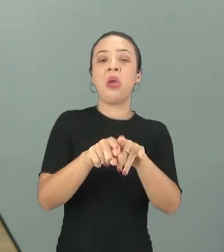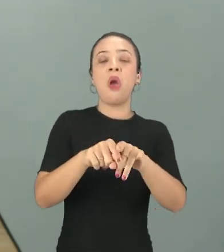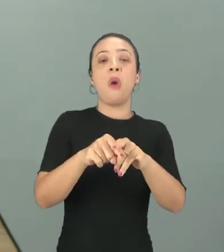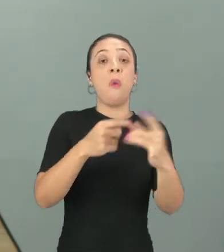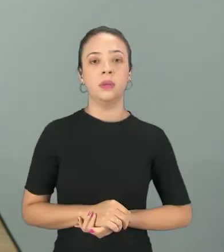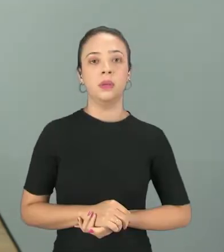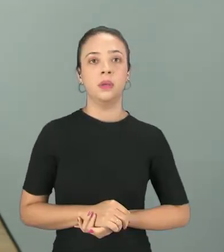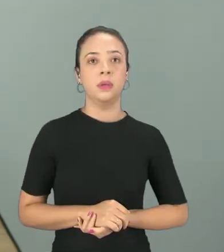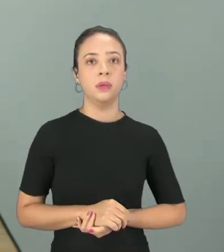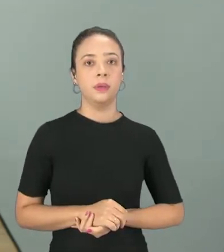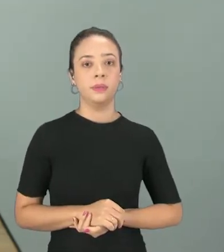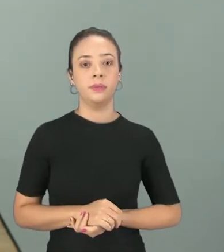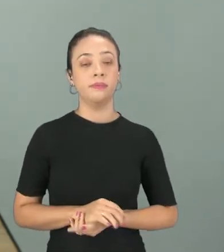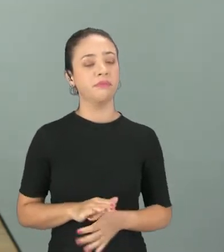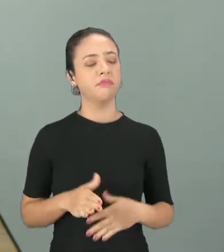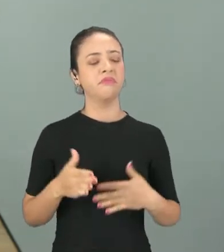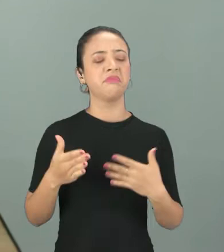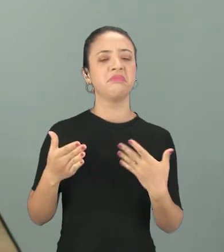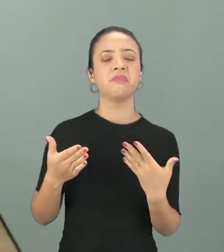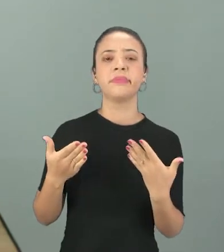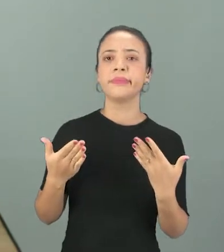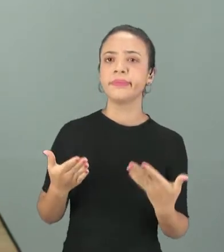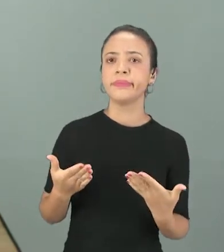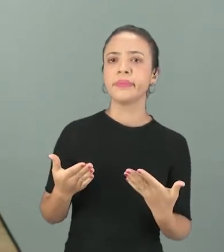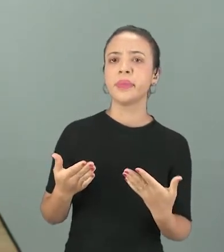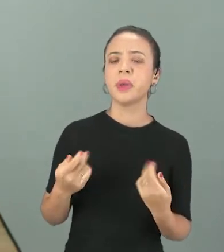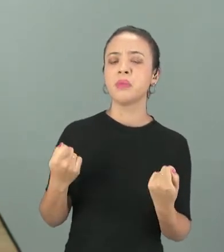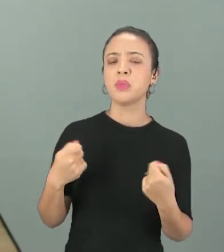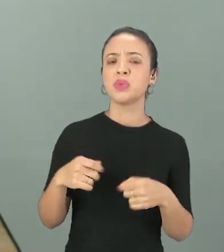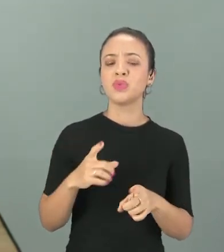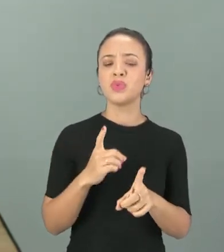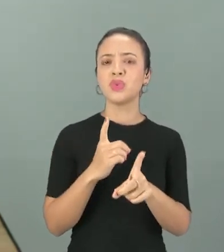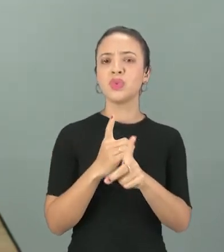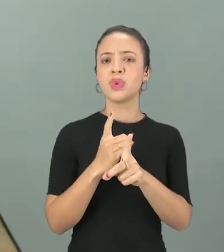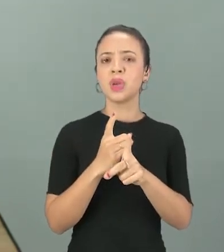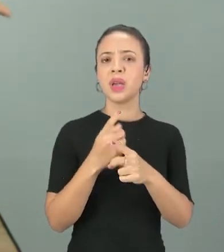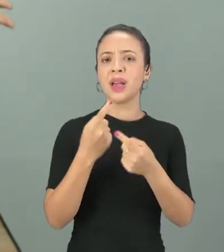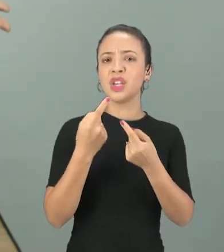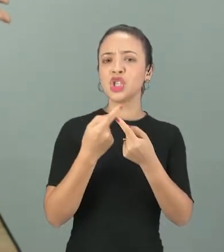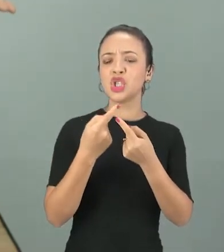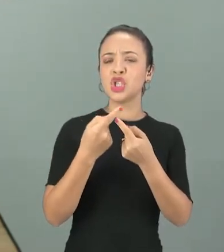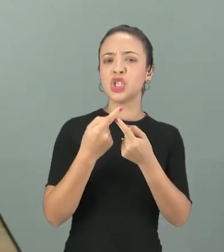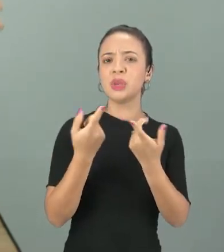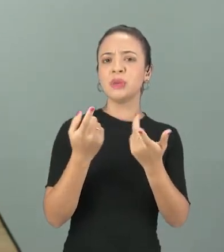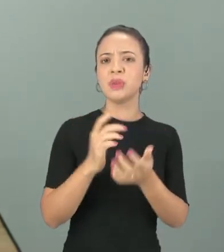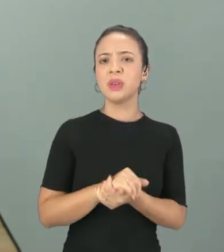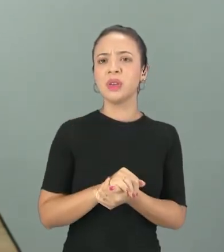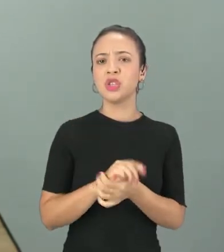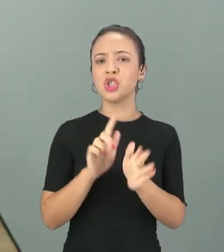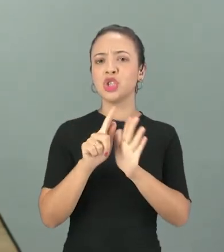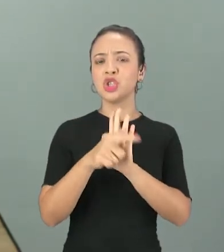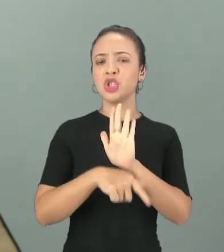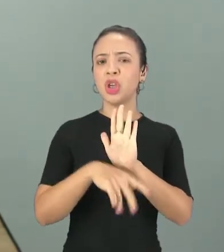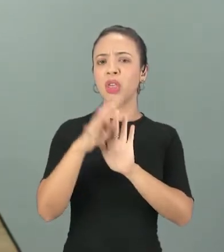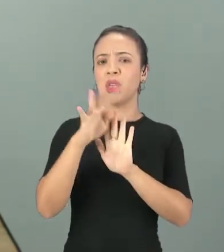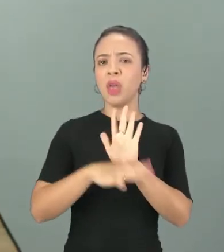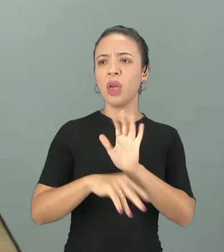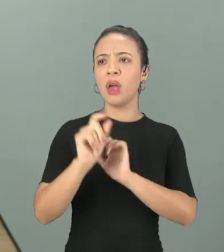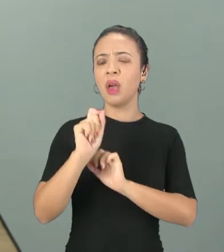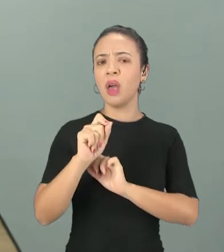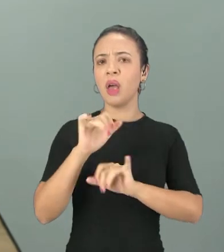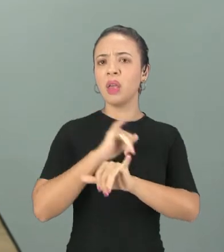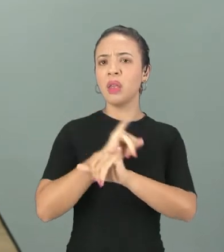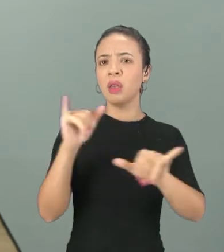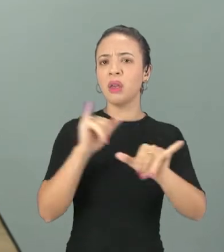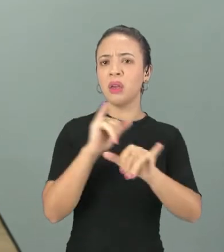notícia. Mas onde nós podemos encontrar esse tipo de gênero textual que é a notícia? A